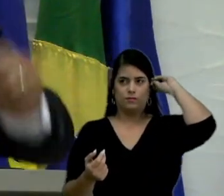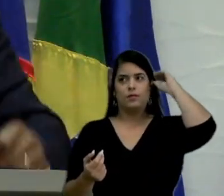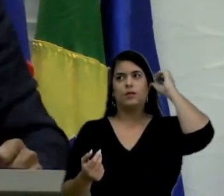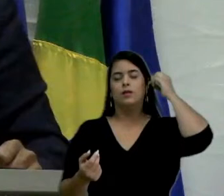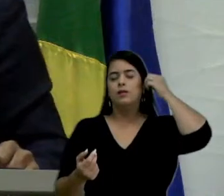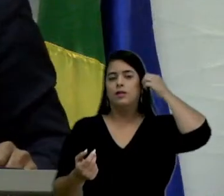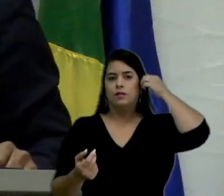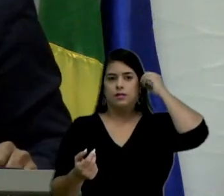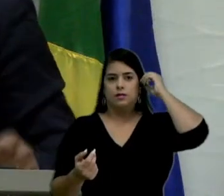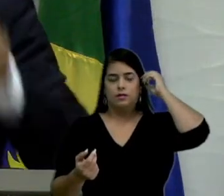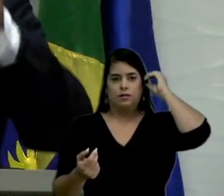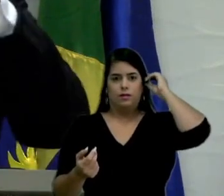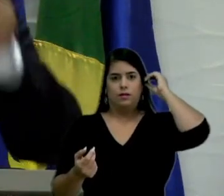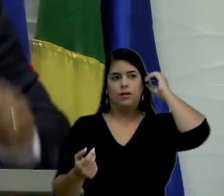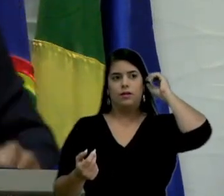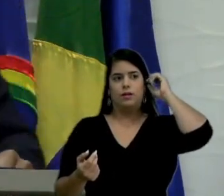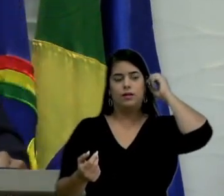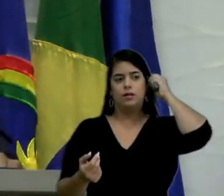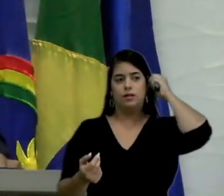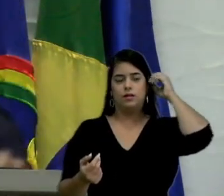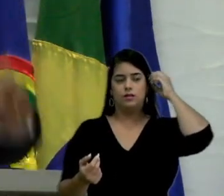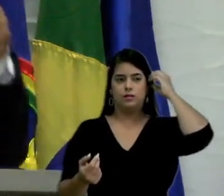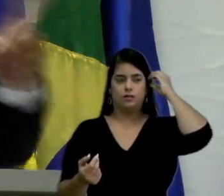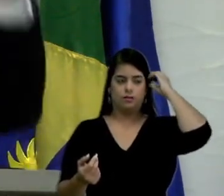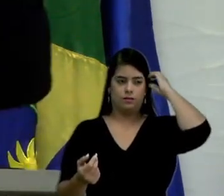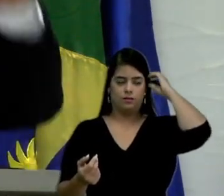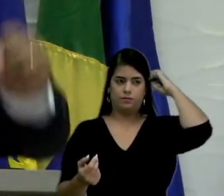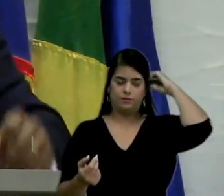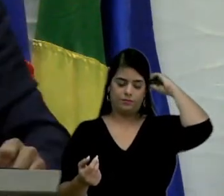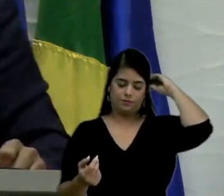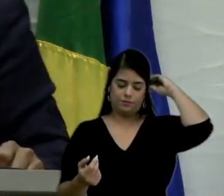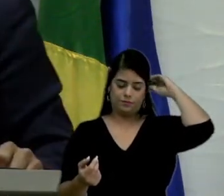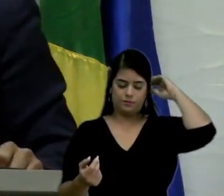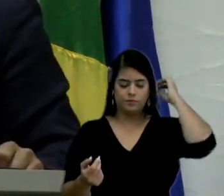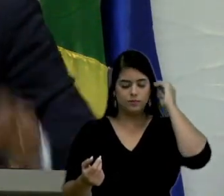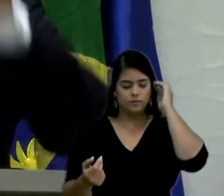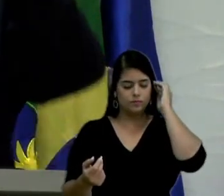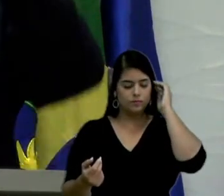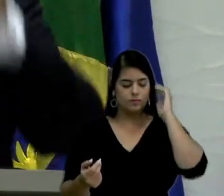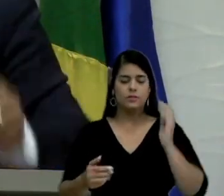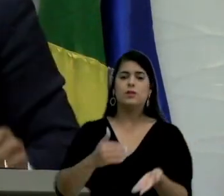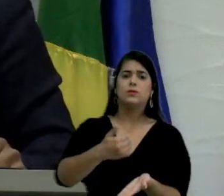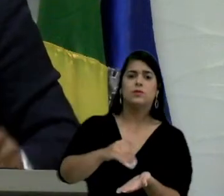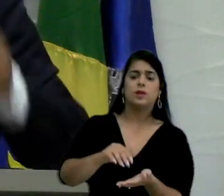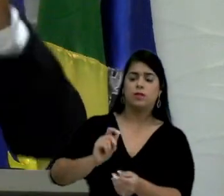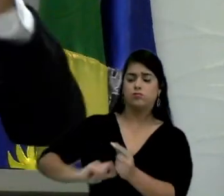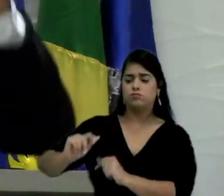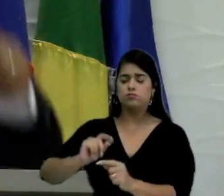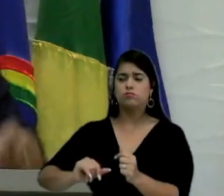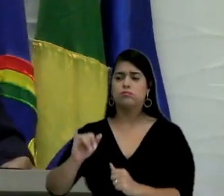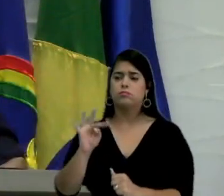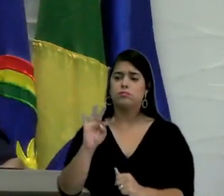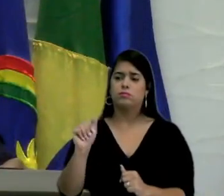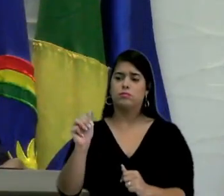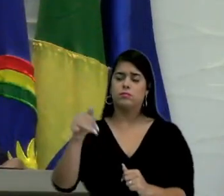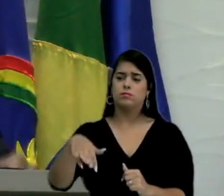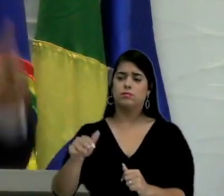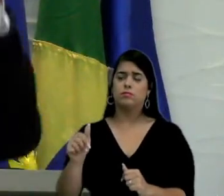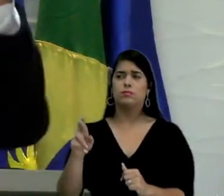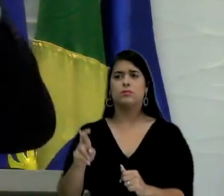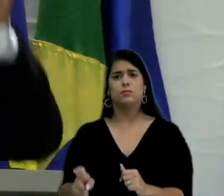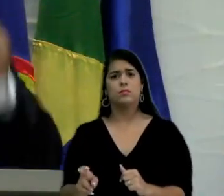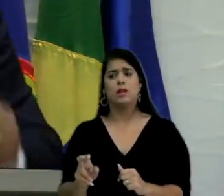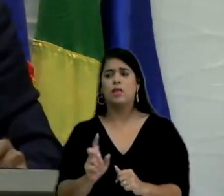encontra com o filho caí secretário de turismo se encontra com secretário de Finanças e Tamar e lá